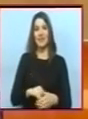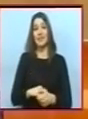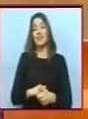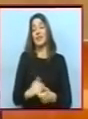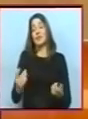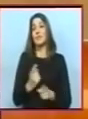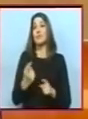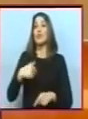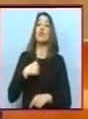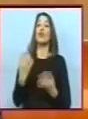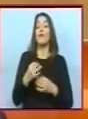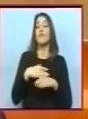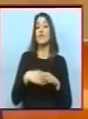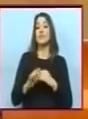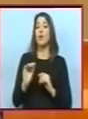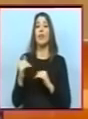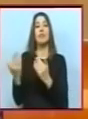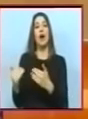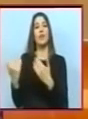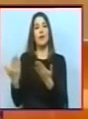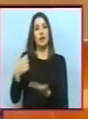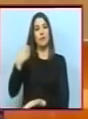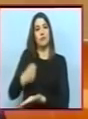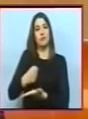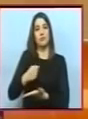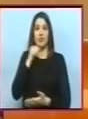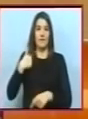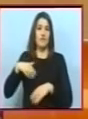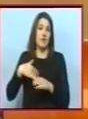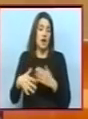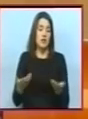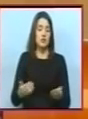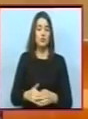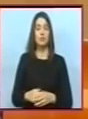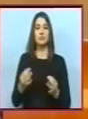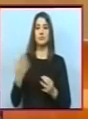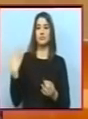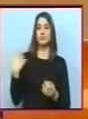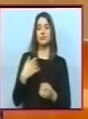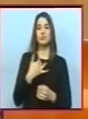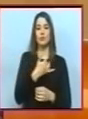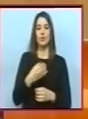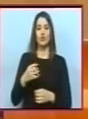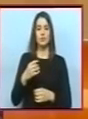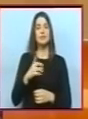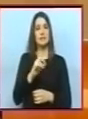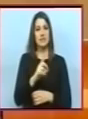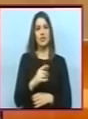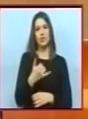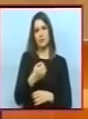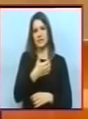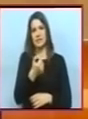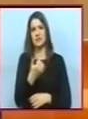titulamos doações deste tempo. Houve, efetivamente, no 2016, 2015, 2016,